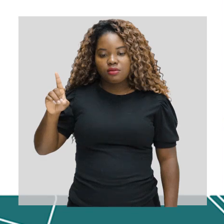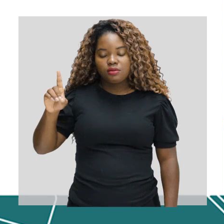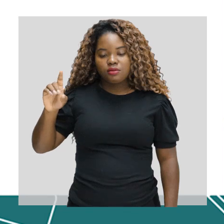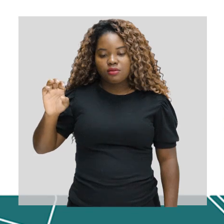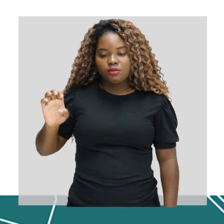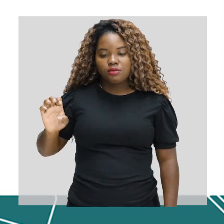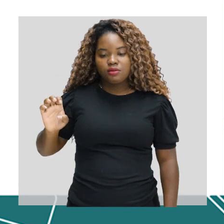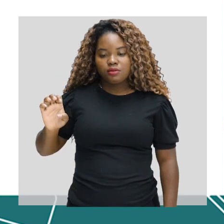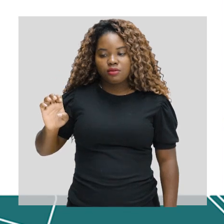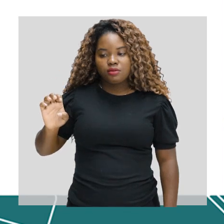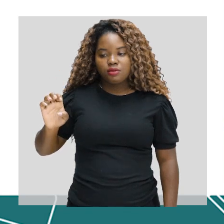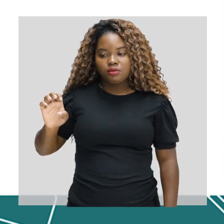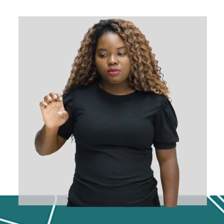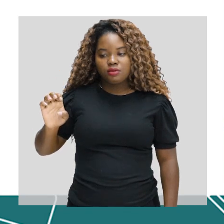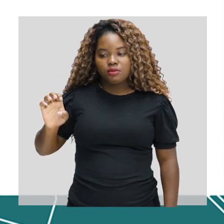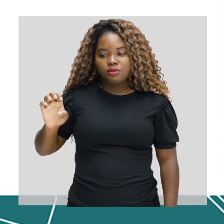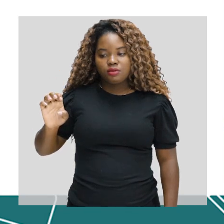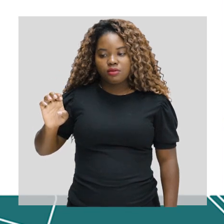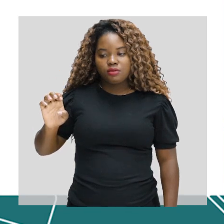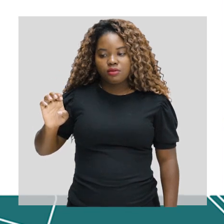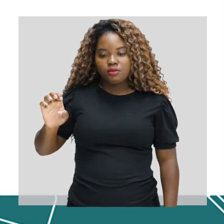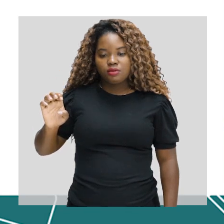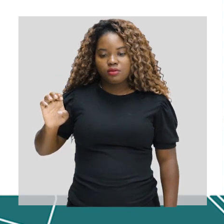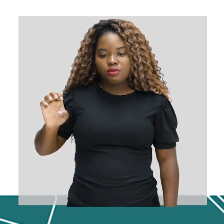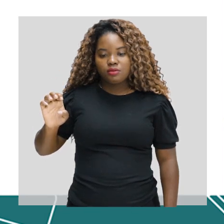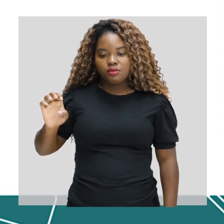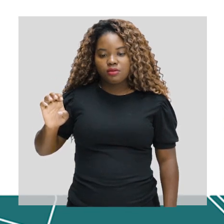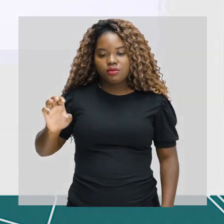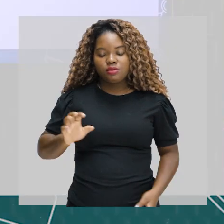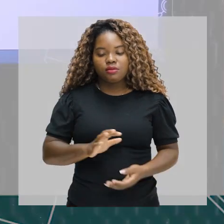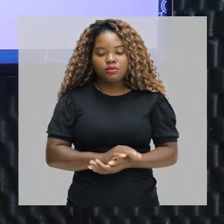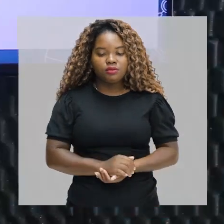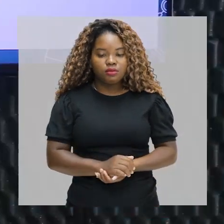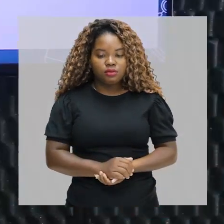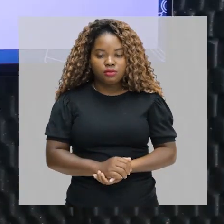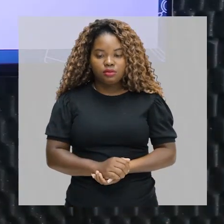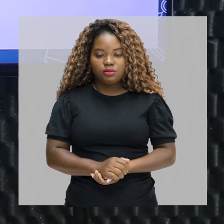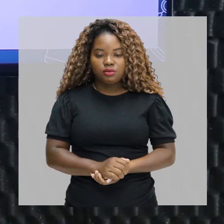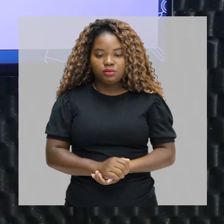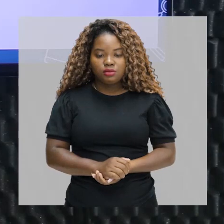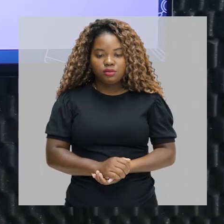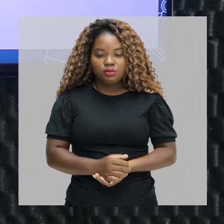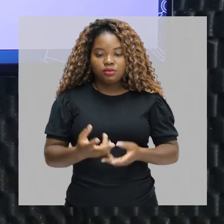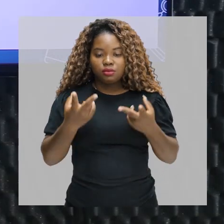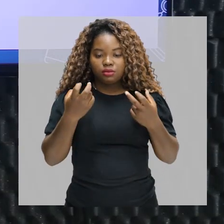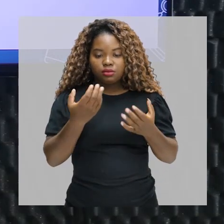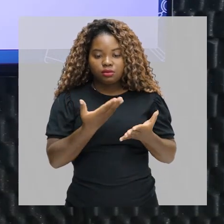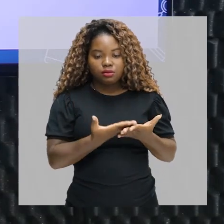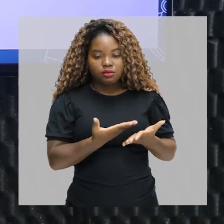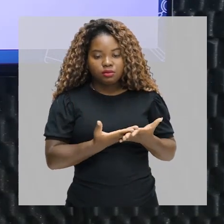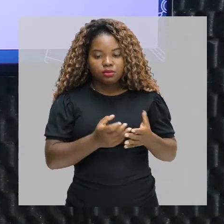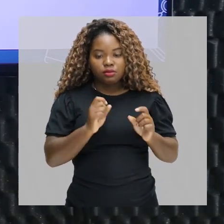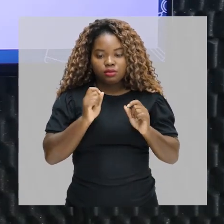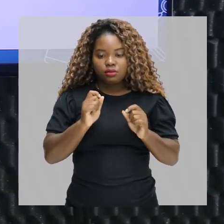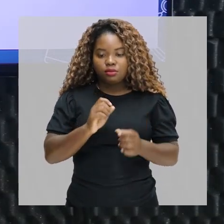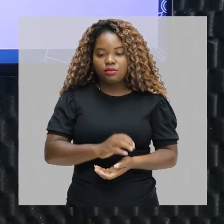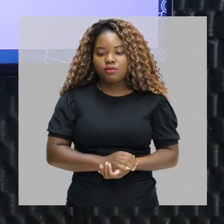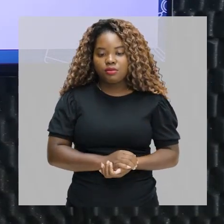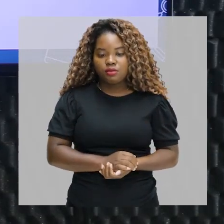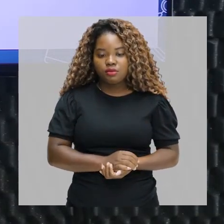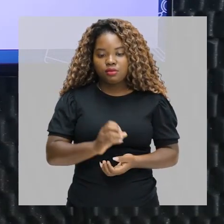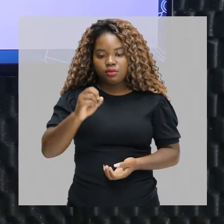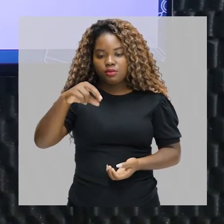partículas. E letra E, partículas e vibrações. Tá ok? Nós vimos na aula que uma